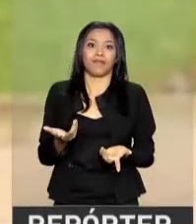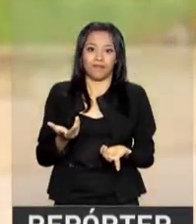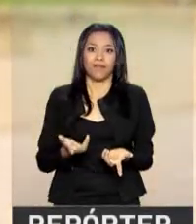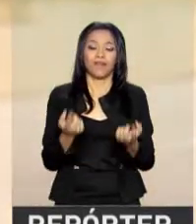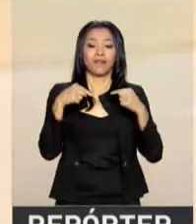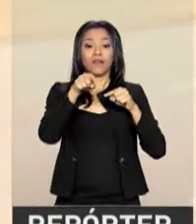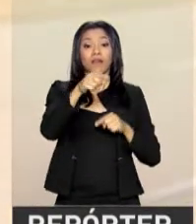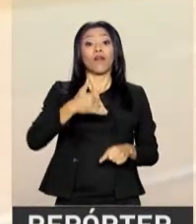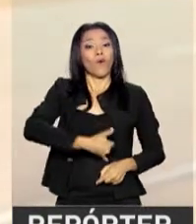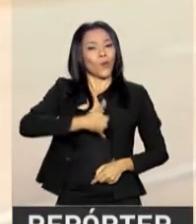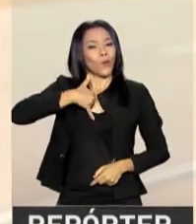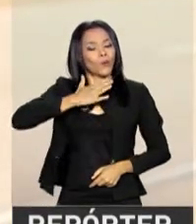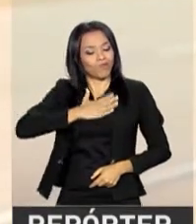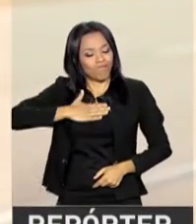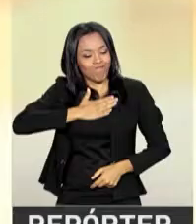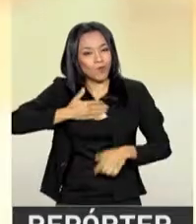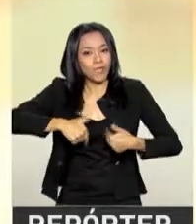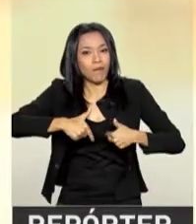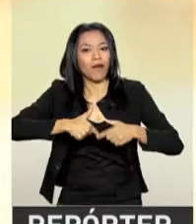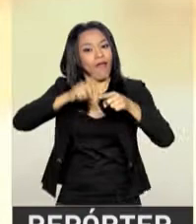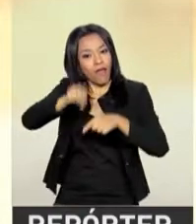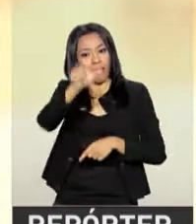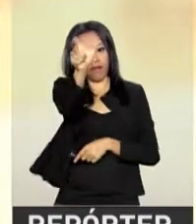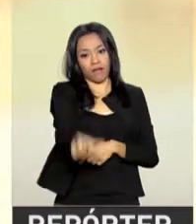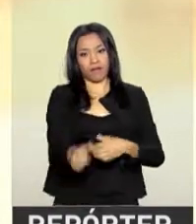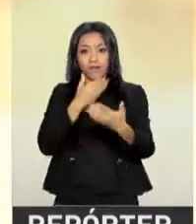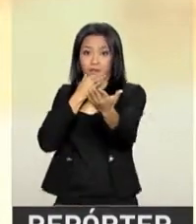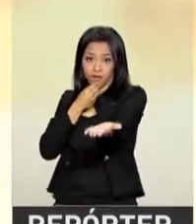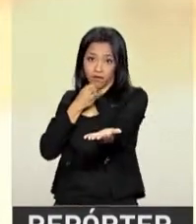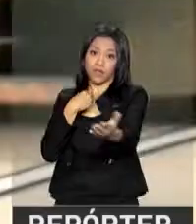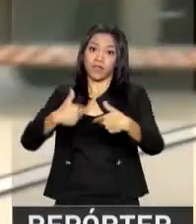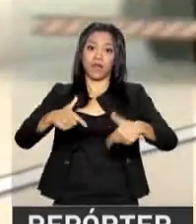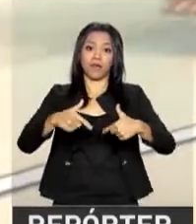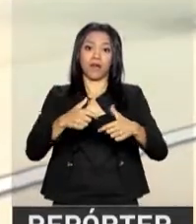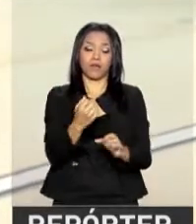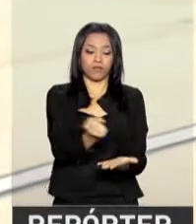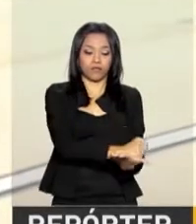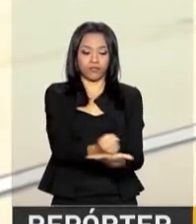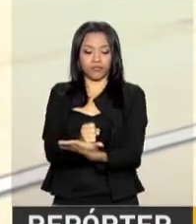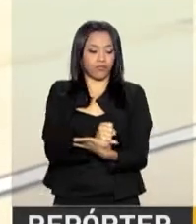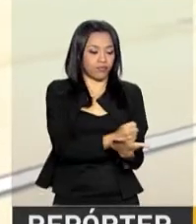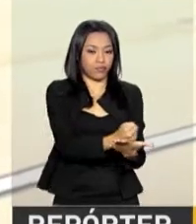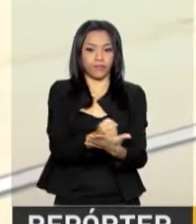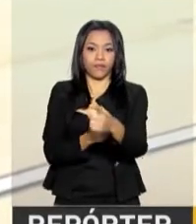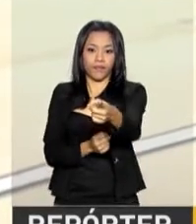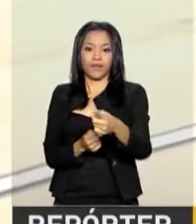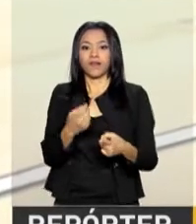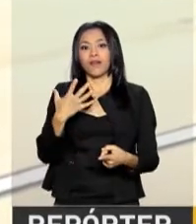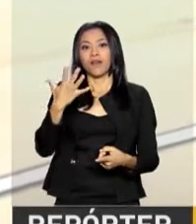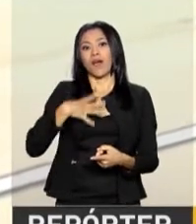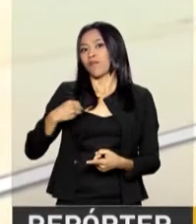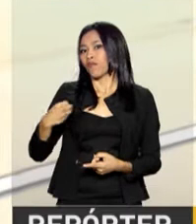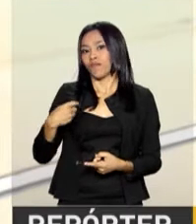está orgulhoso com o trabalho realizado na obra é este operador de máquinas vai ficar na história do tempo passar pela filha